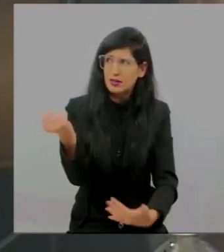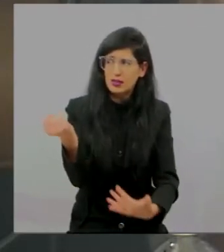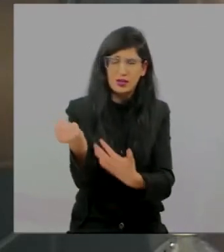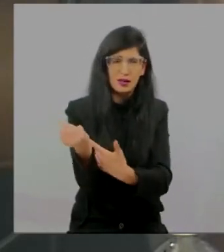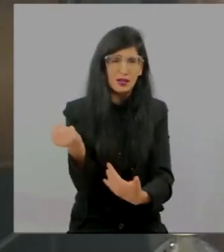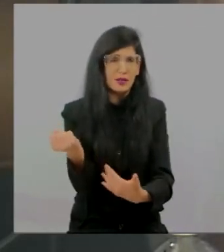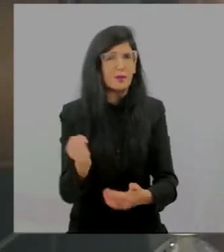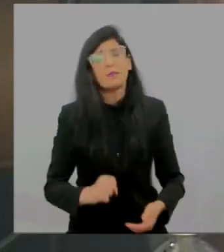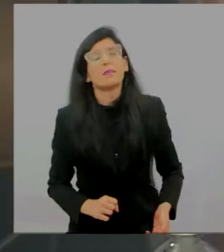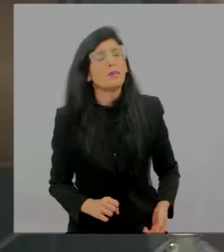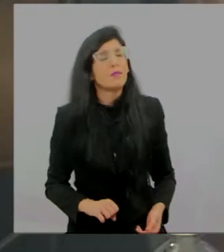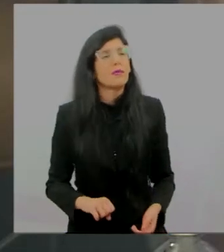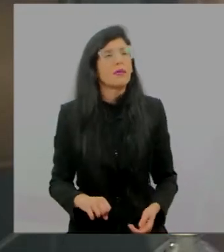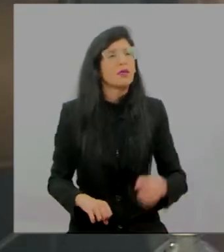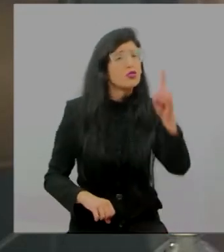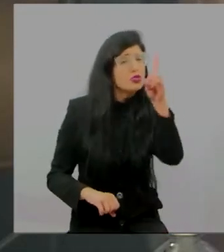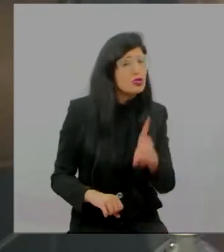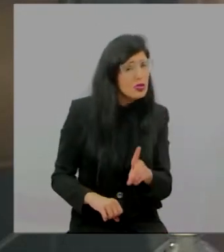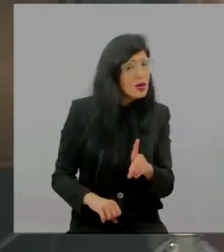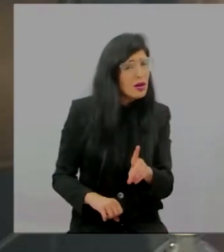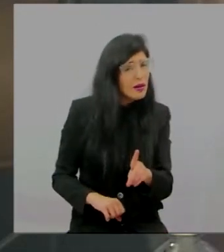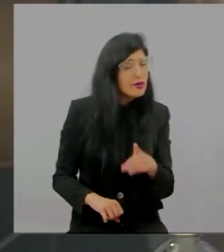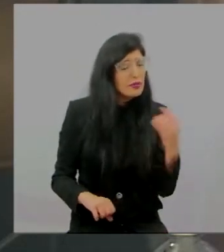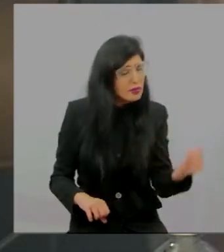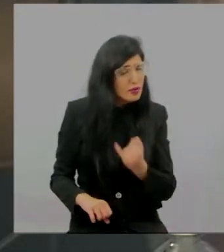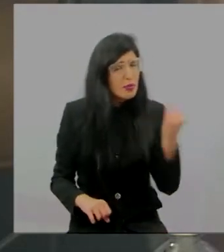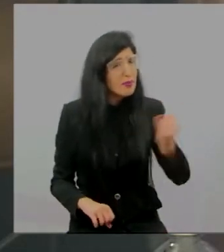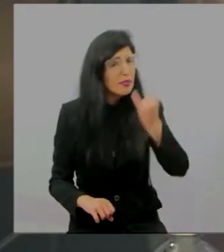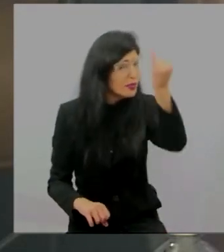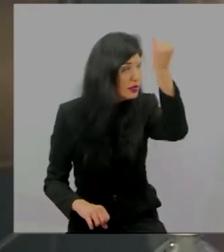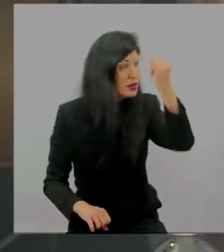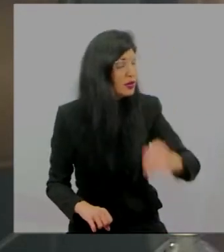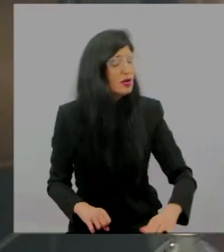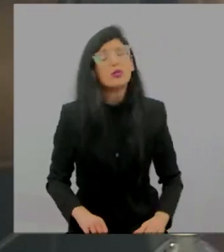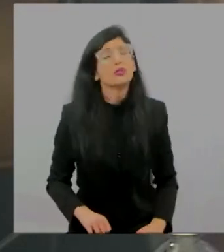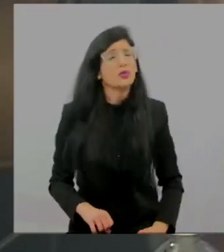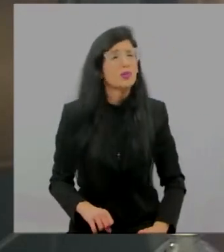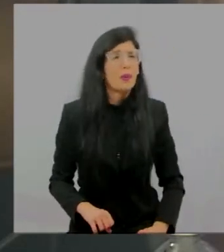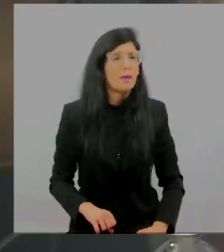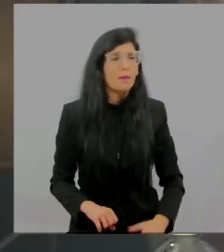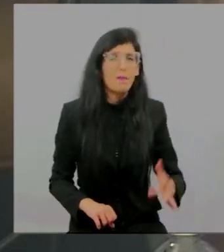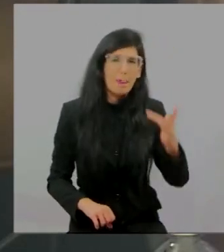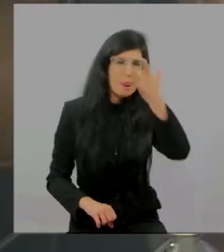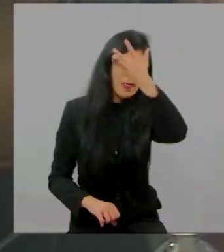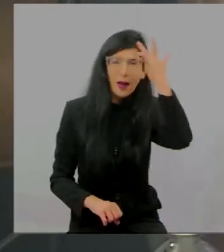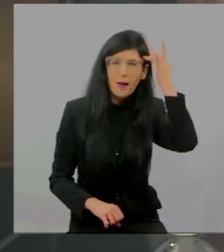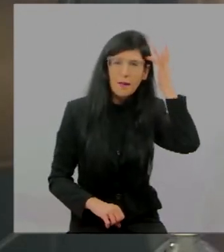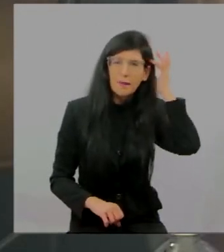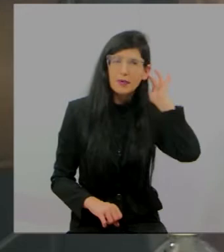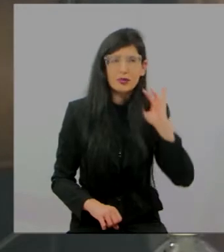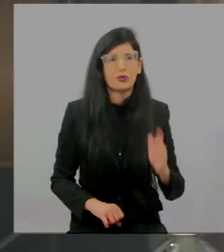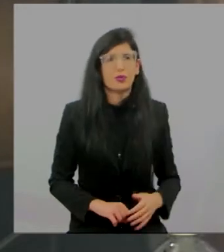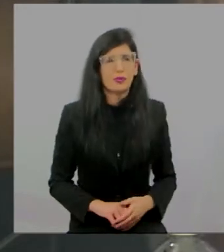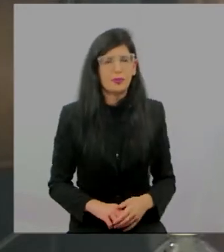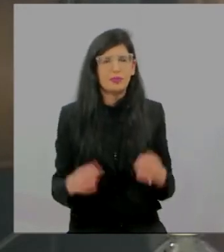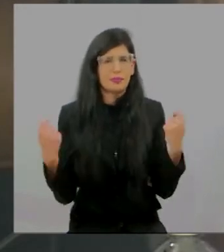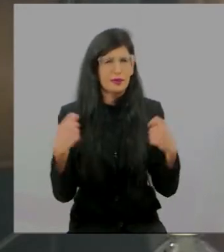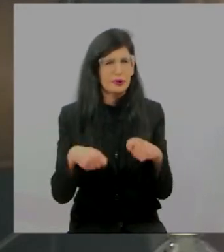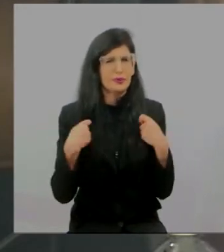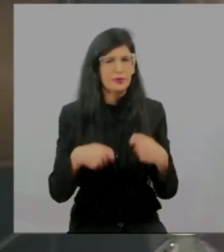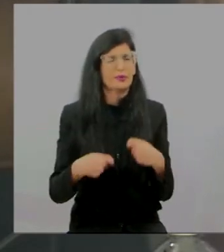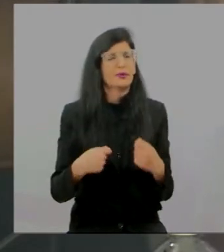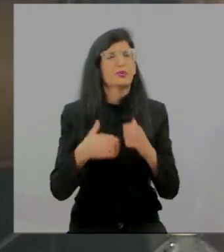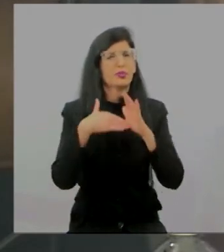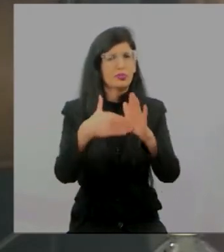um direito tão importante como esse, essas pessoas não estão aí exercendo a sua cidadania, né? Então eu estou fazendo